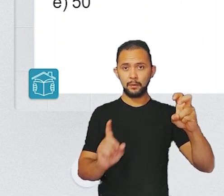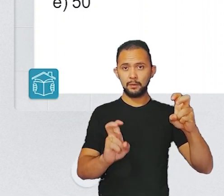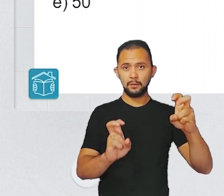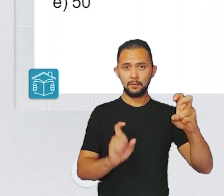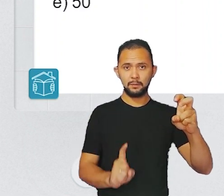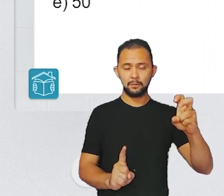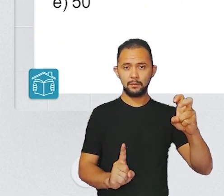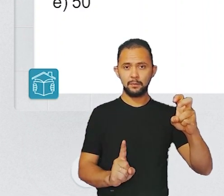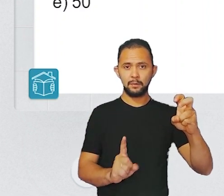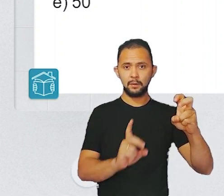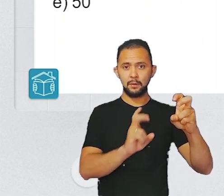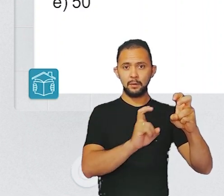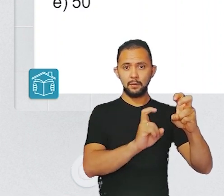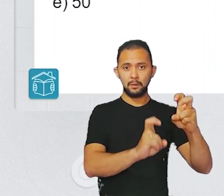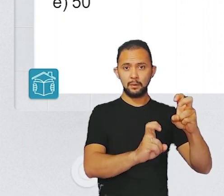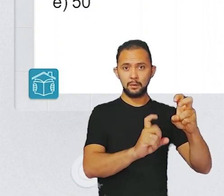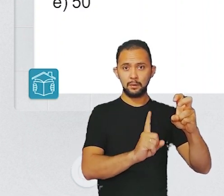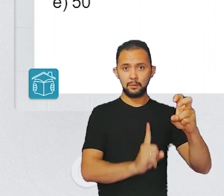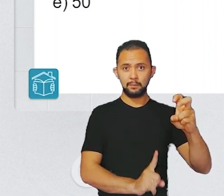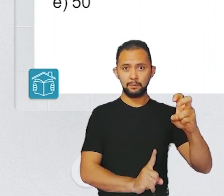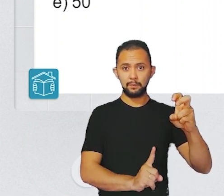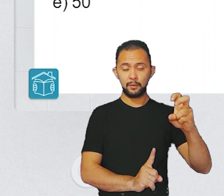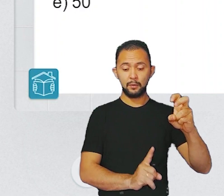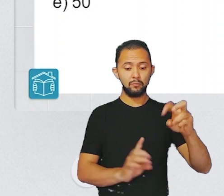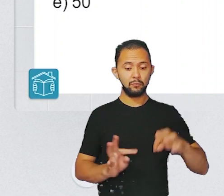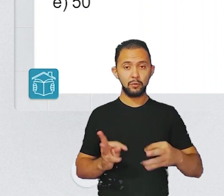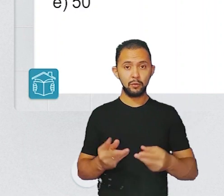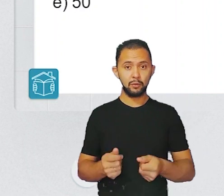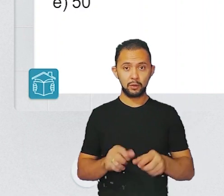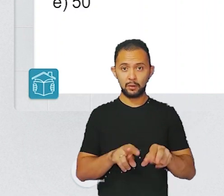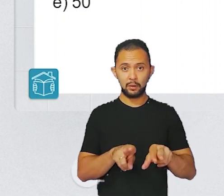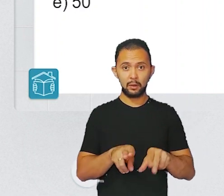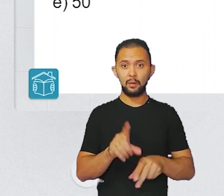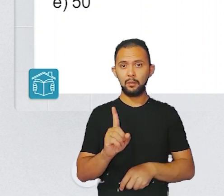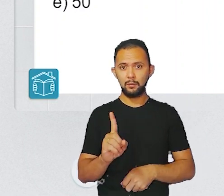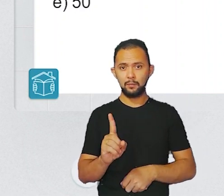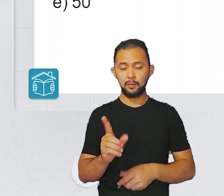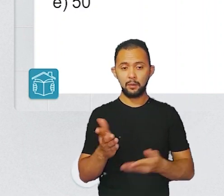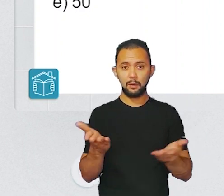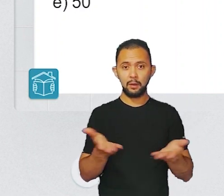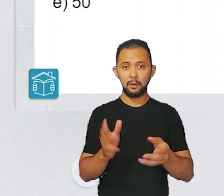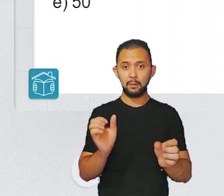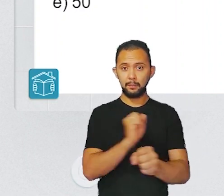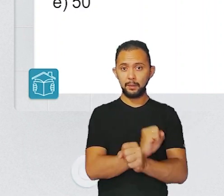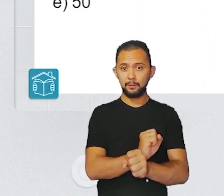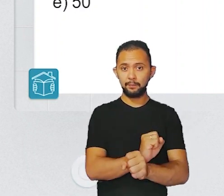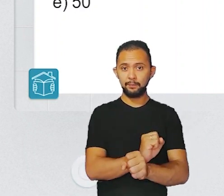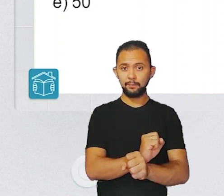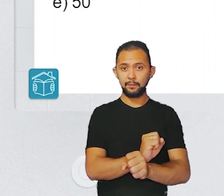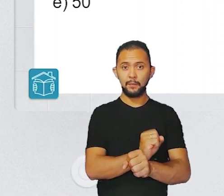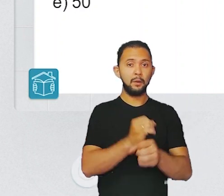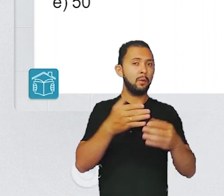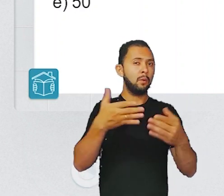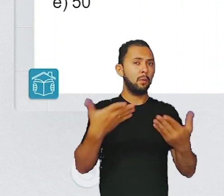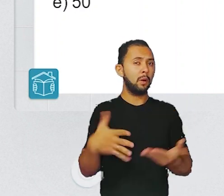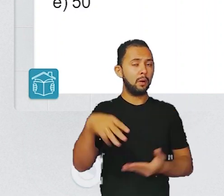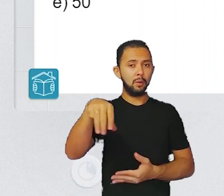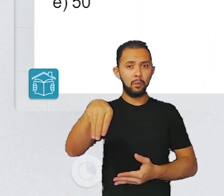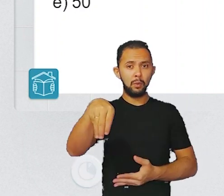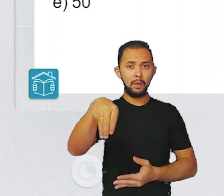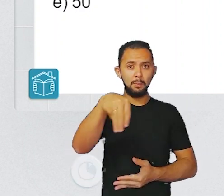5, novamente, 1. Chegou todo mundo no 1, encerra. Ou seja, qual vai ser o